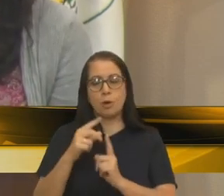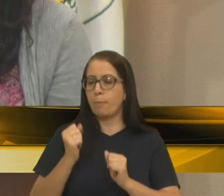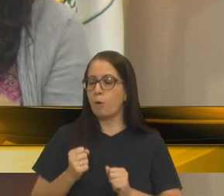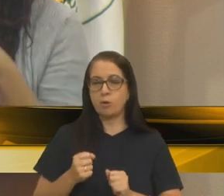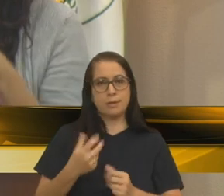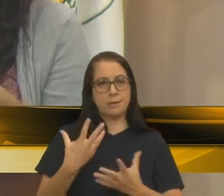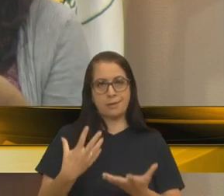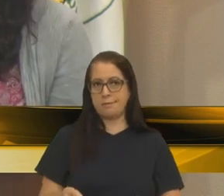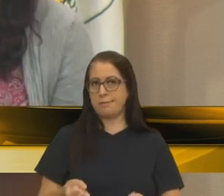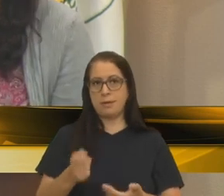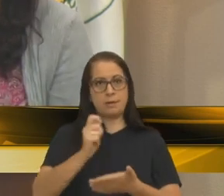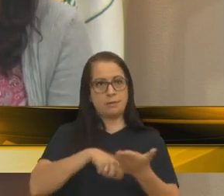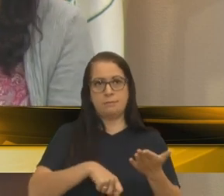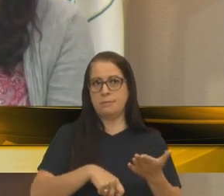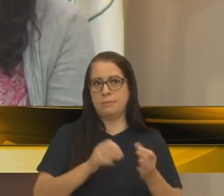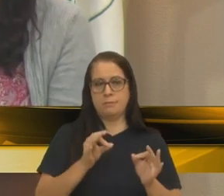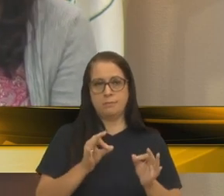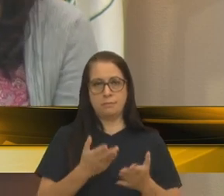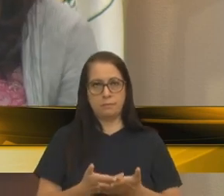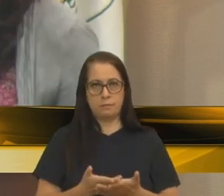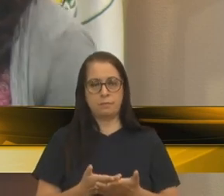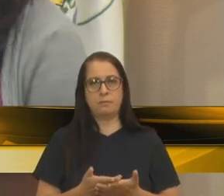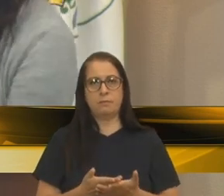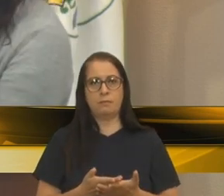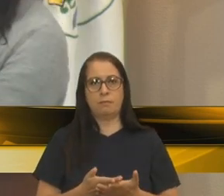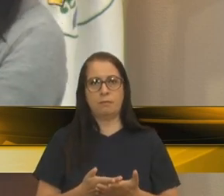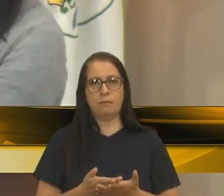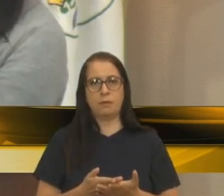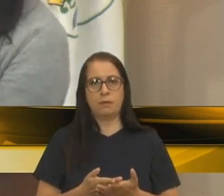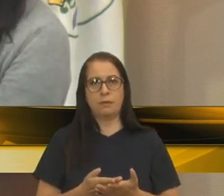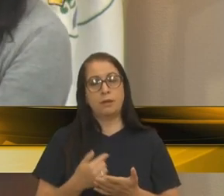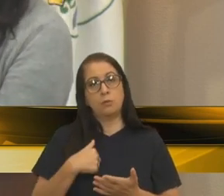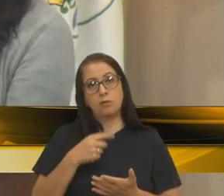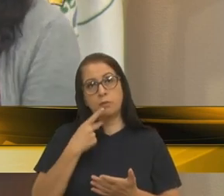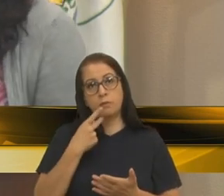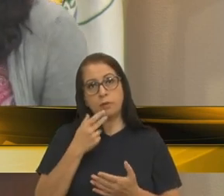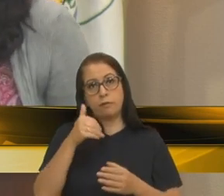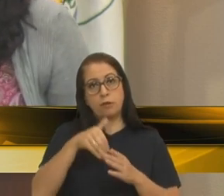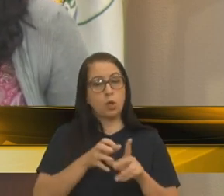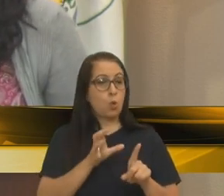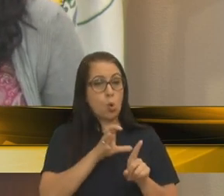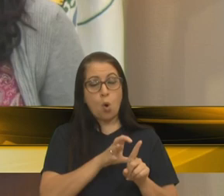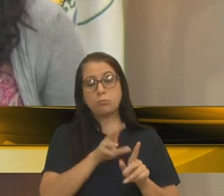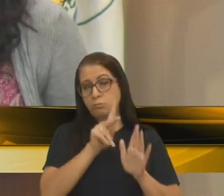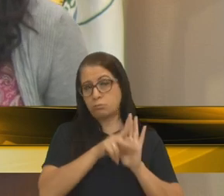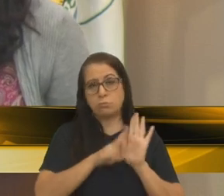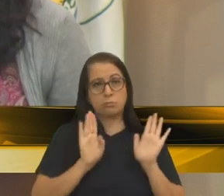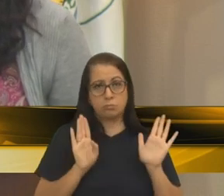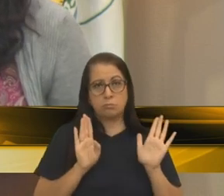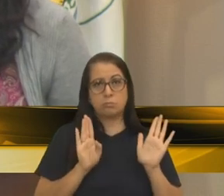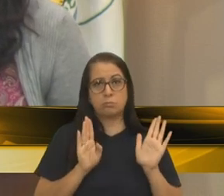pode assinar embaixo. Então, eu já disse que votarei contra esse projeto,